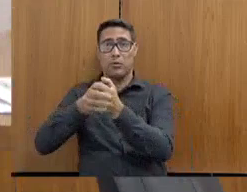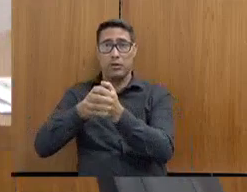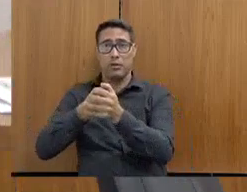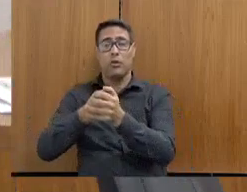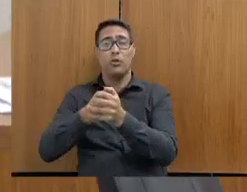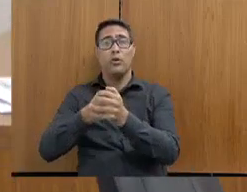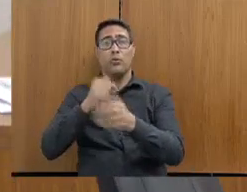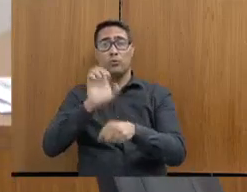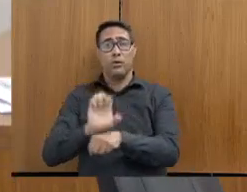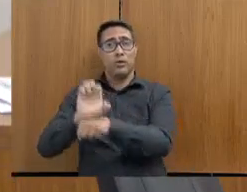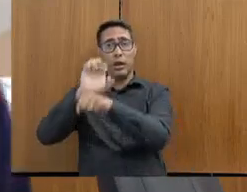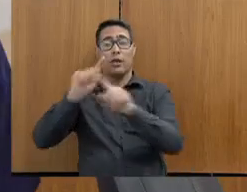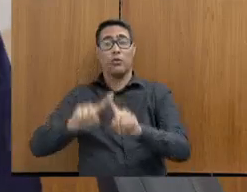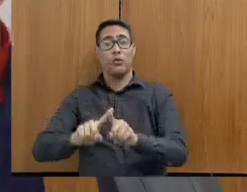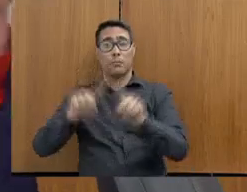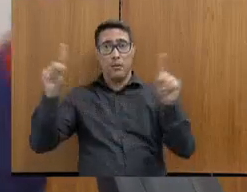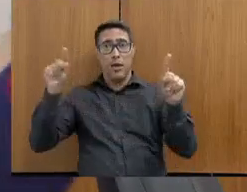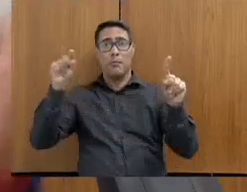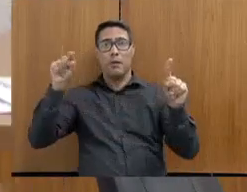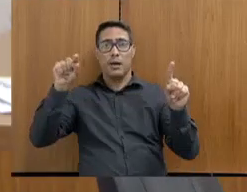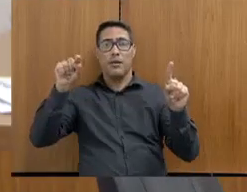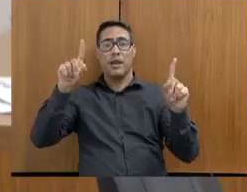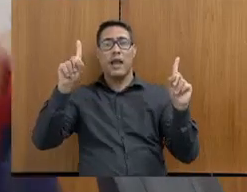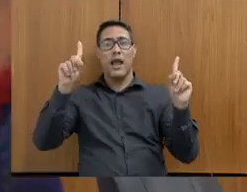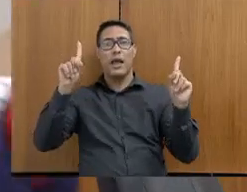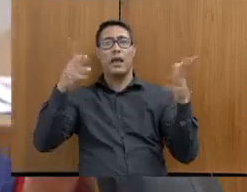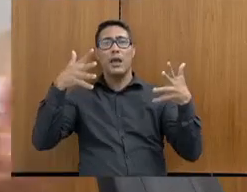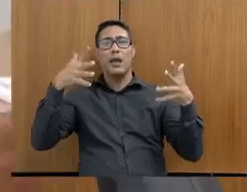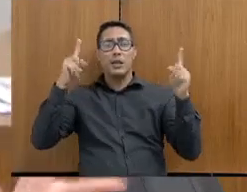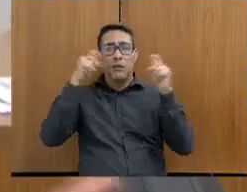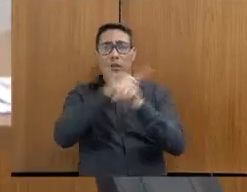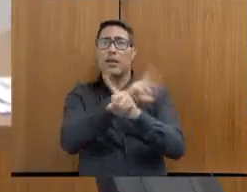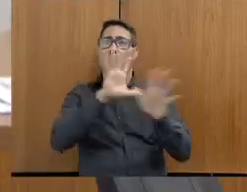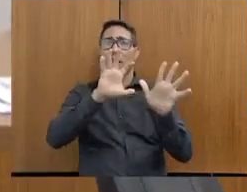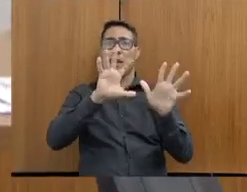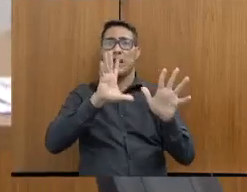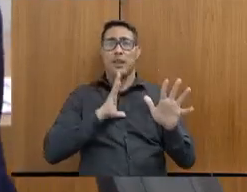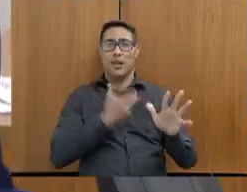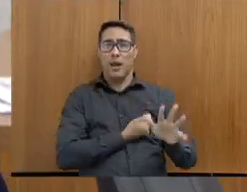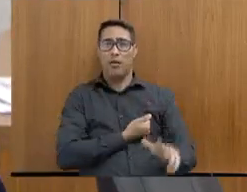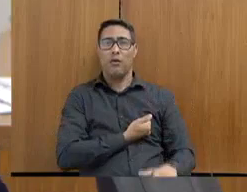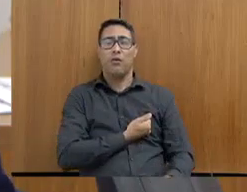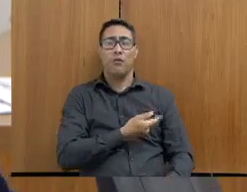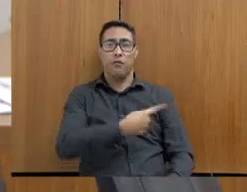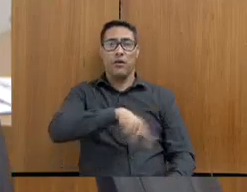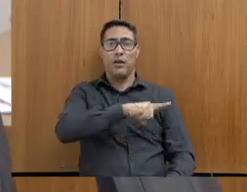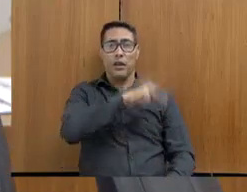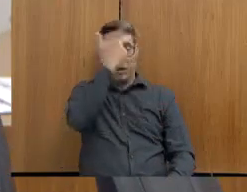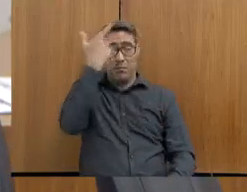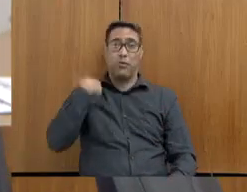ele é máximo para salvar os empreendedores amigos do rei então Eh